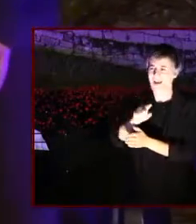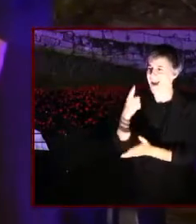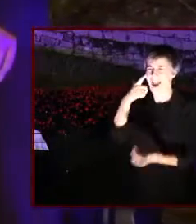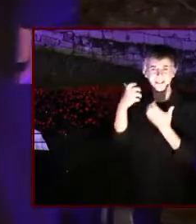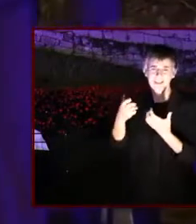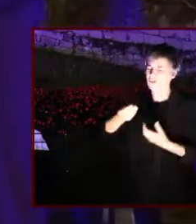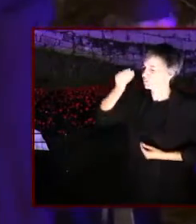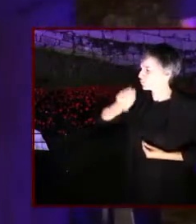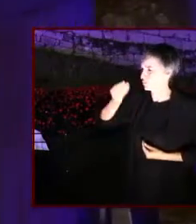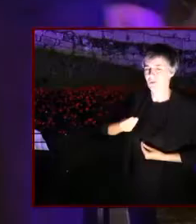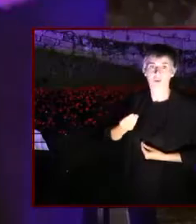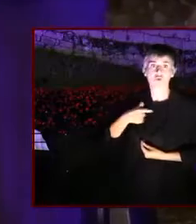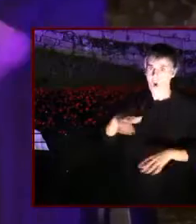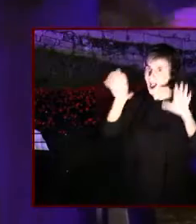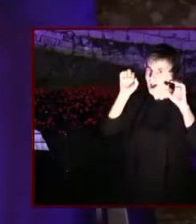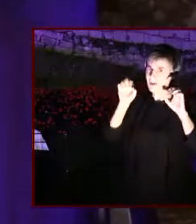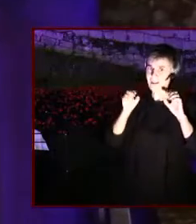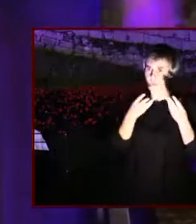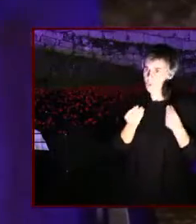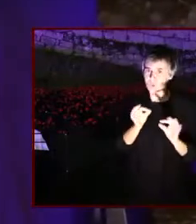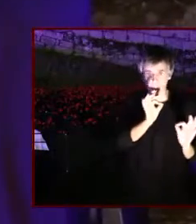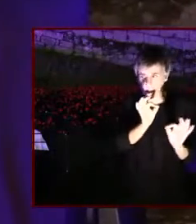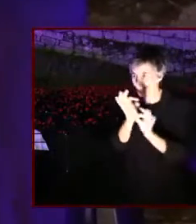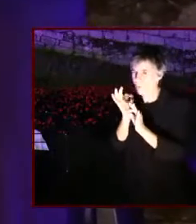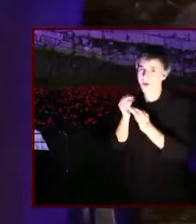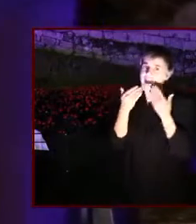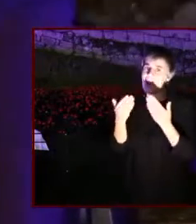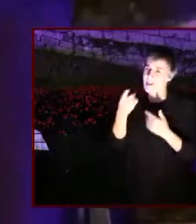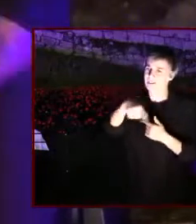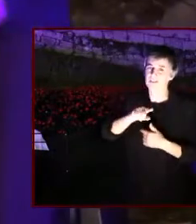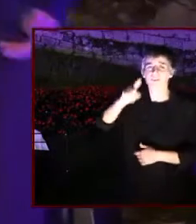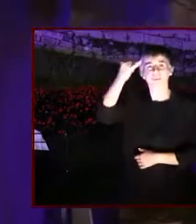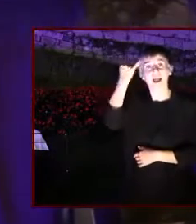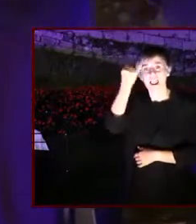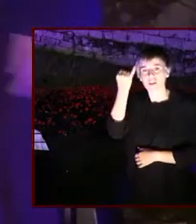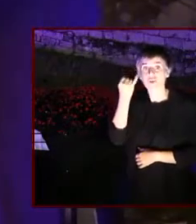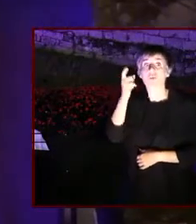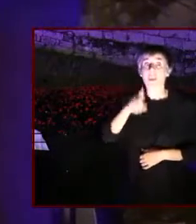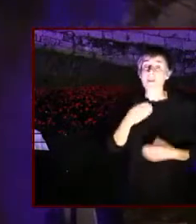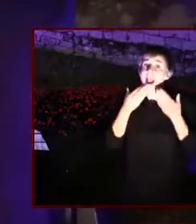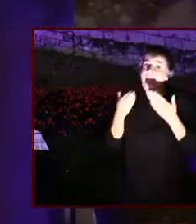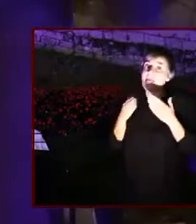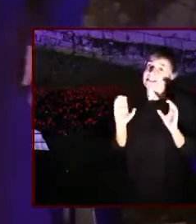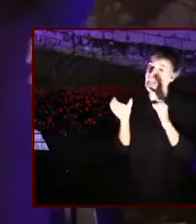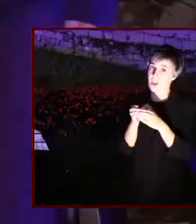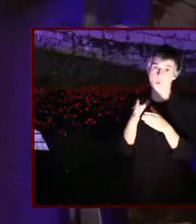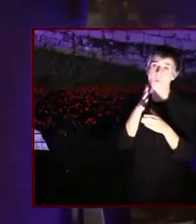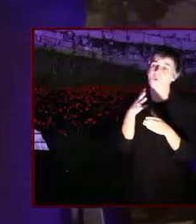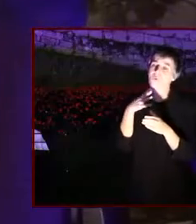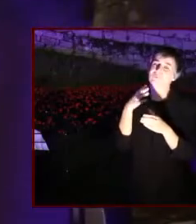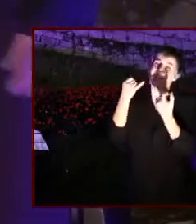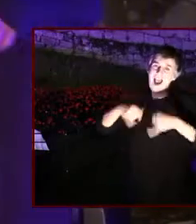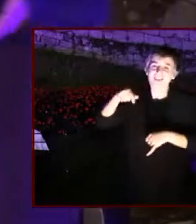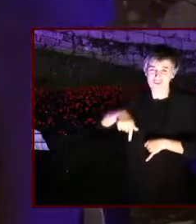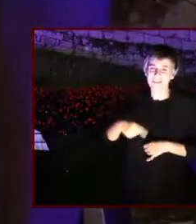moito de vos, tendes moito talento e tamén grazas a todo o equipo que fixo isto posible. Eu estou encantada e recomendo